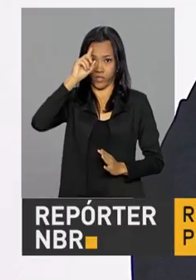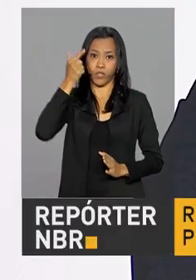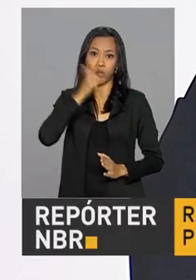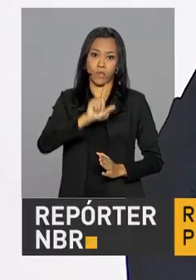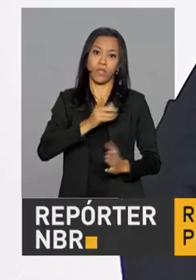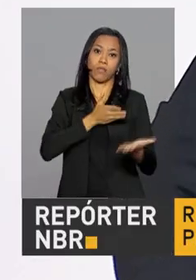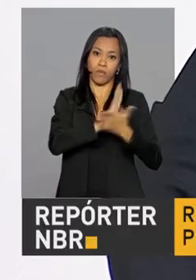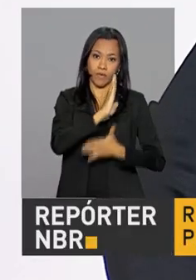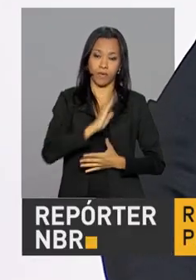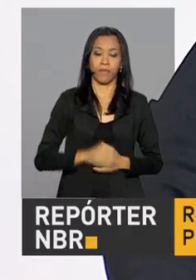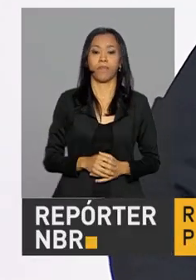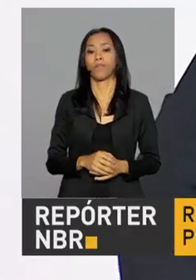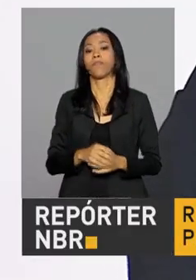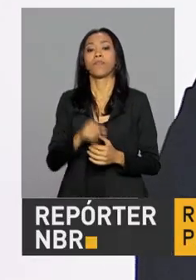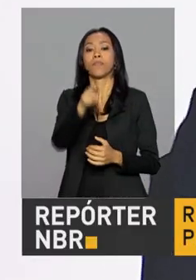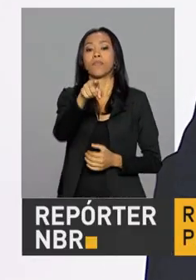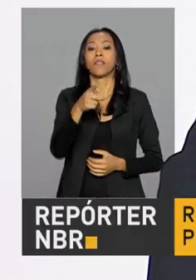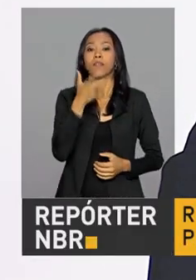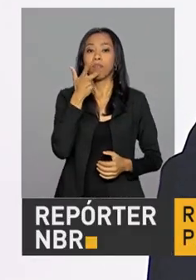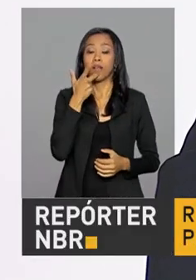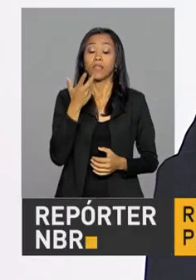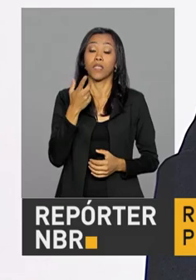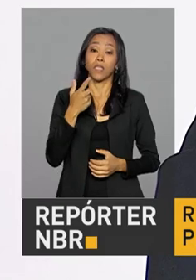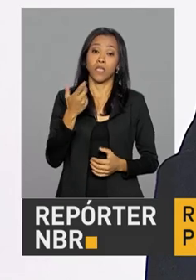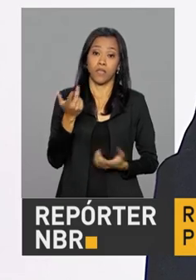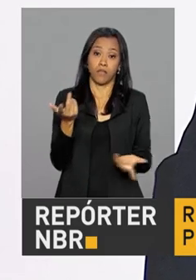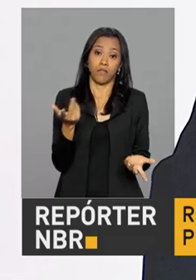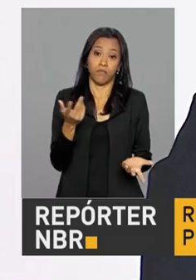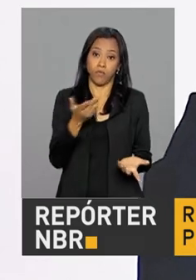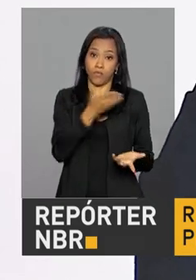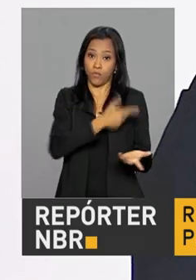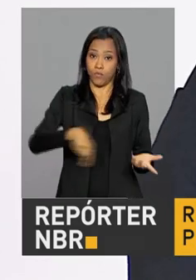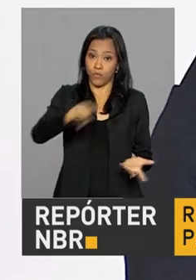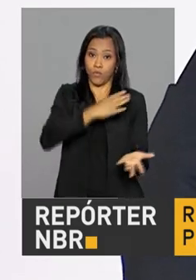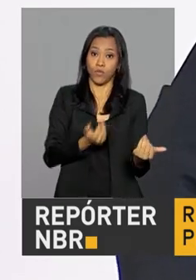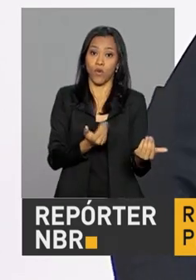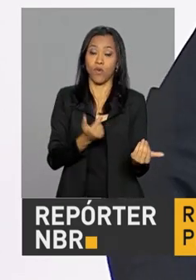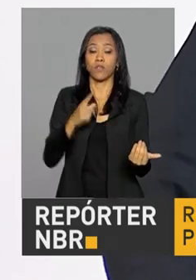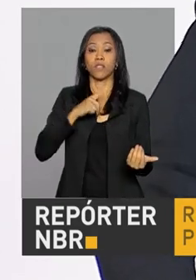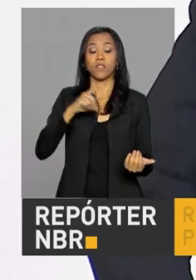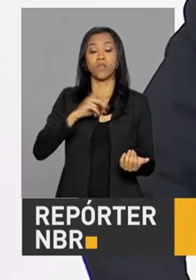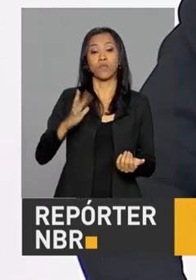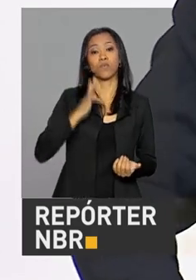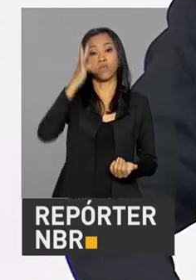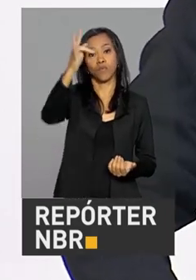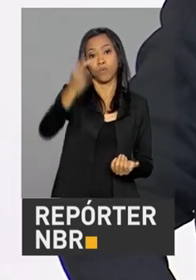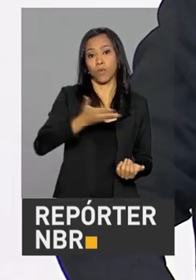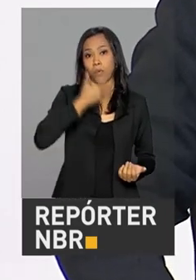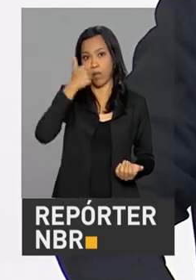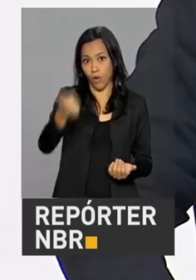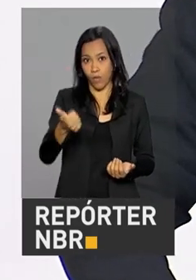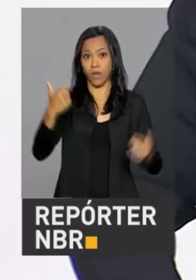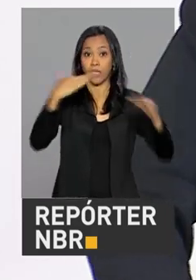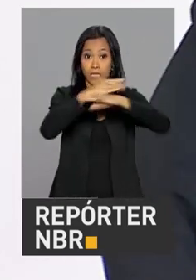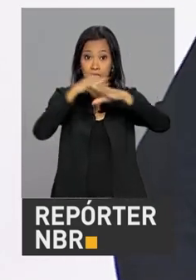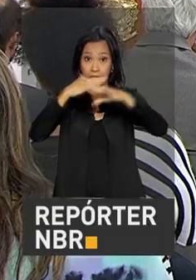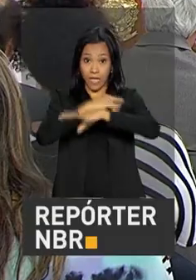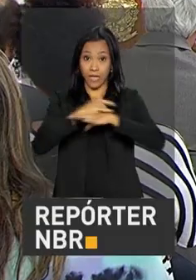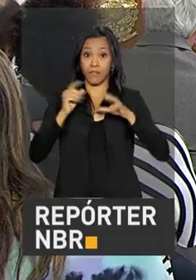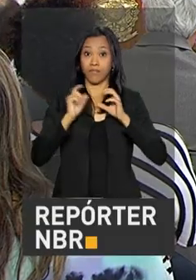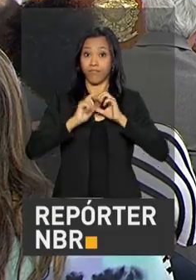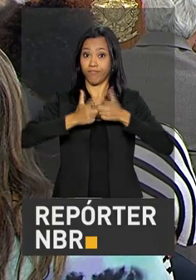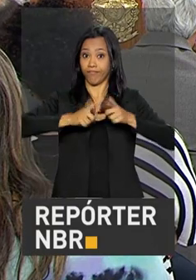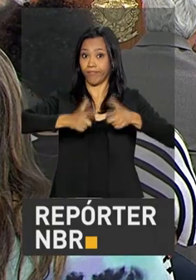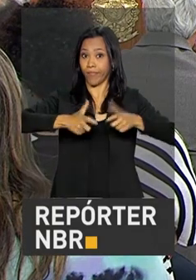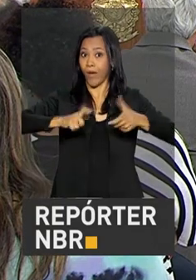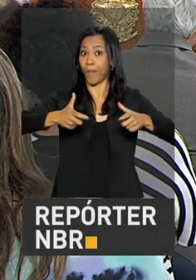nossos jovens possam, de fato, ter um futuro melhor, que a evasão, que nessa idade aumenta muito, né, dos